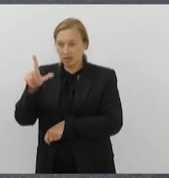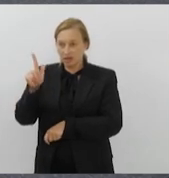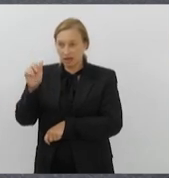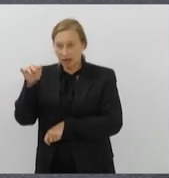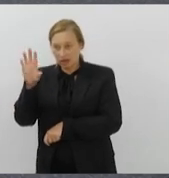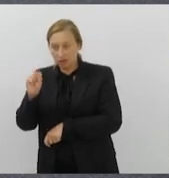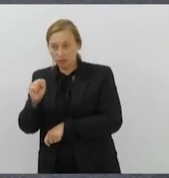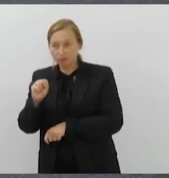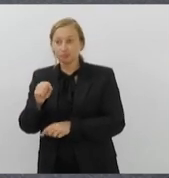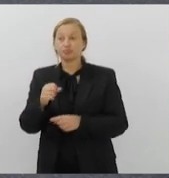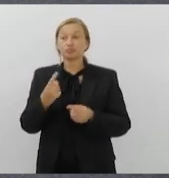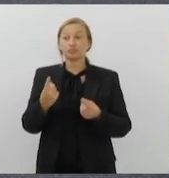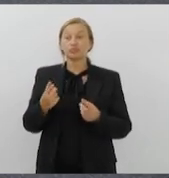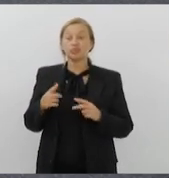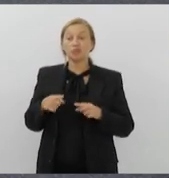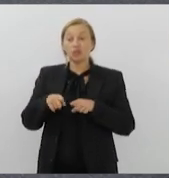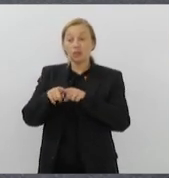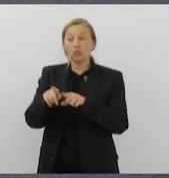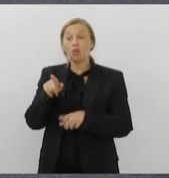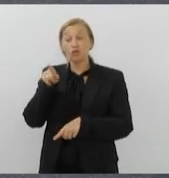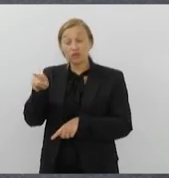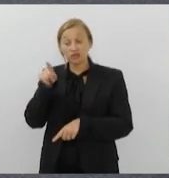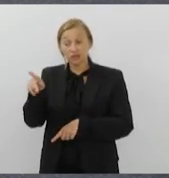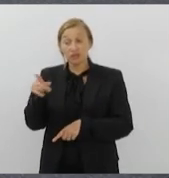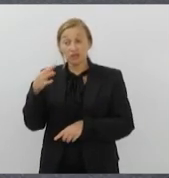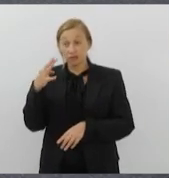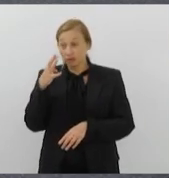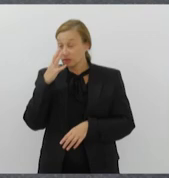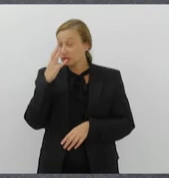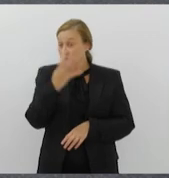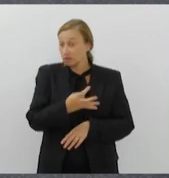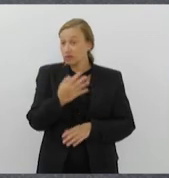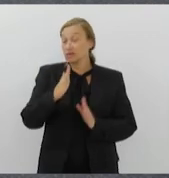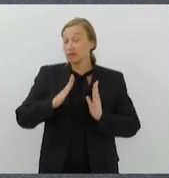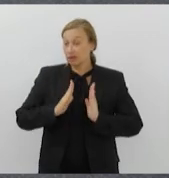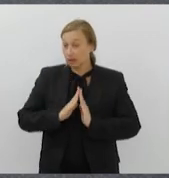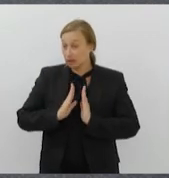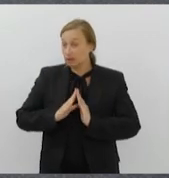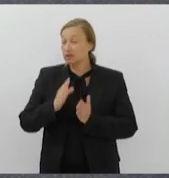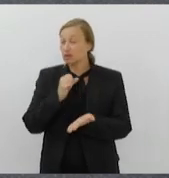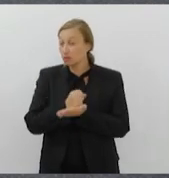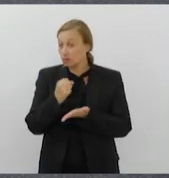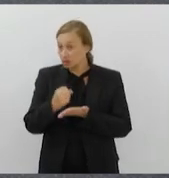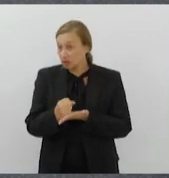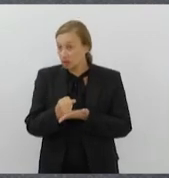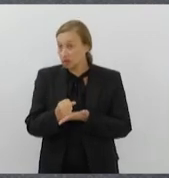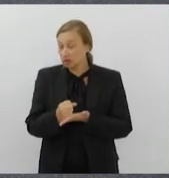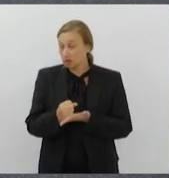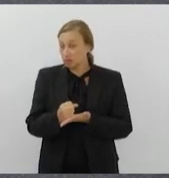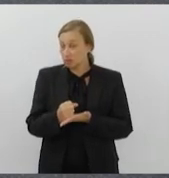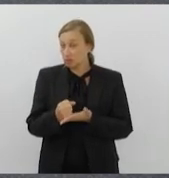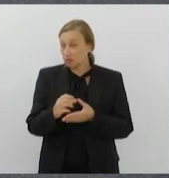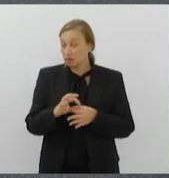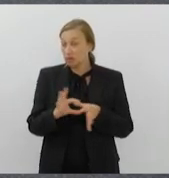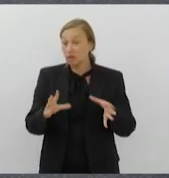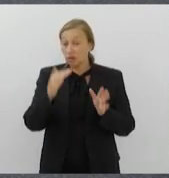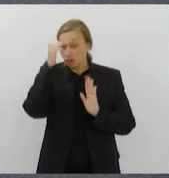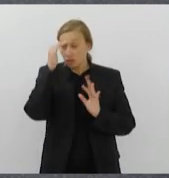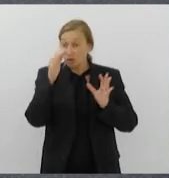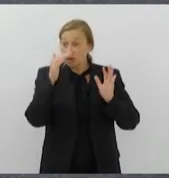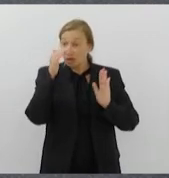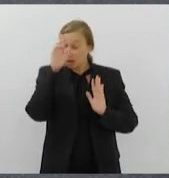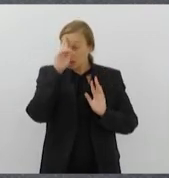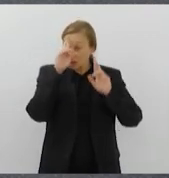encontro exatamente ao que você denuncia hoje nessa casa, que há contratos, obviamente, de concessão e que devem ser respeitados, mas